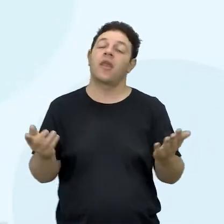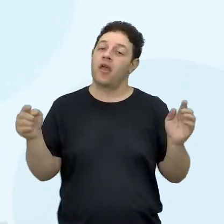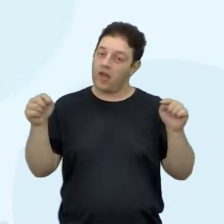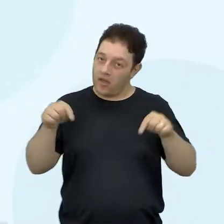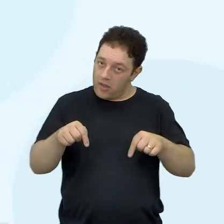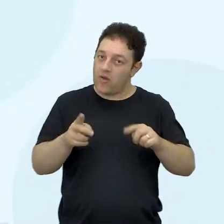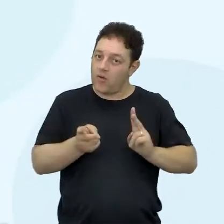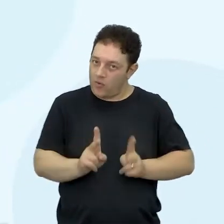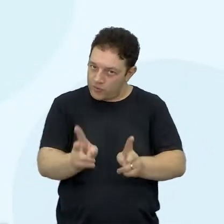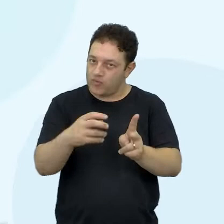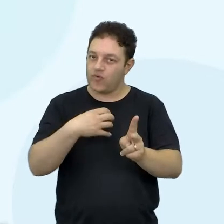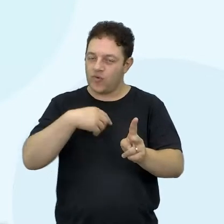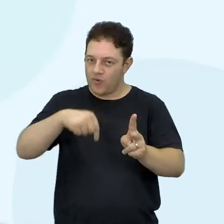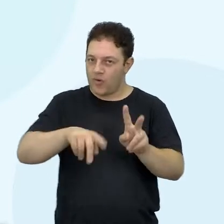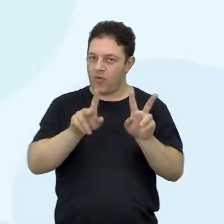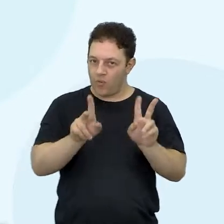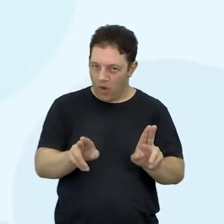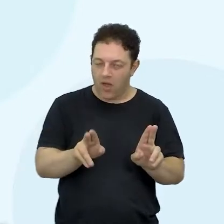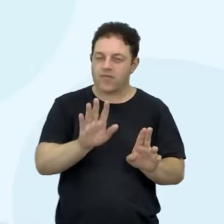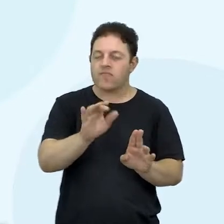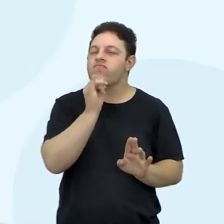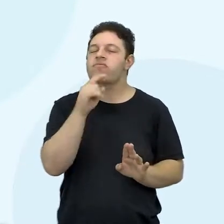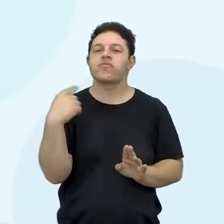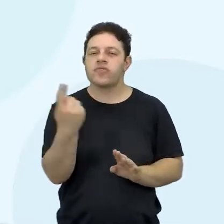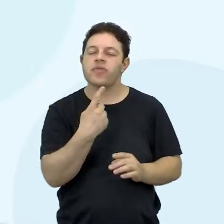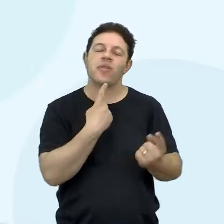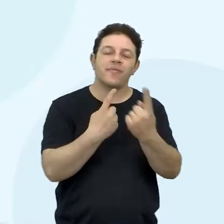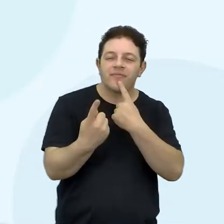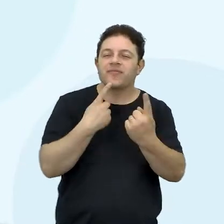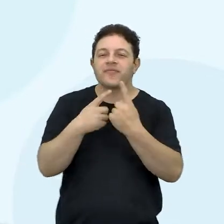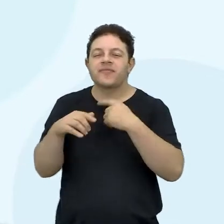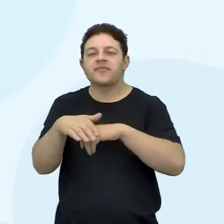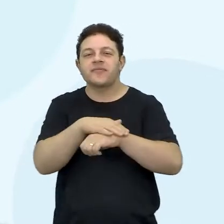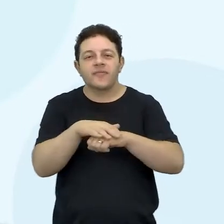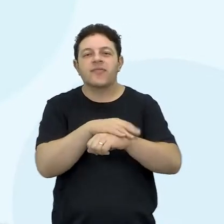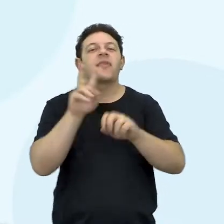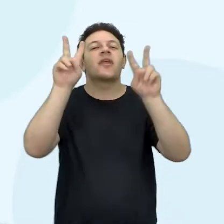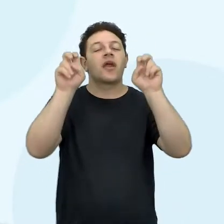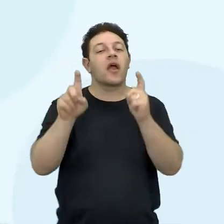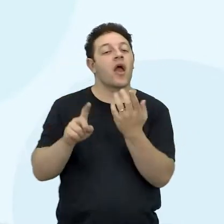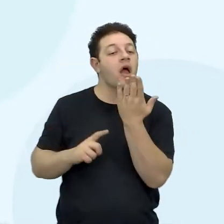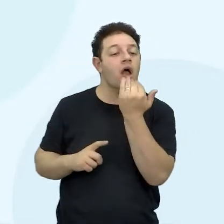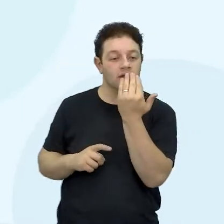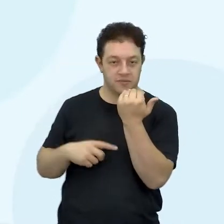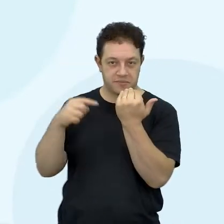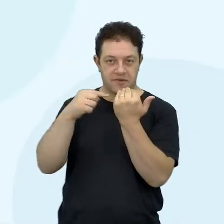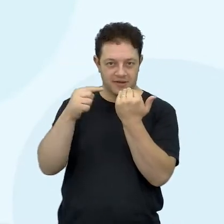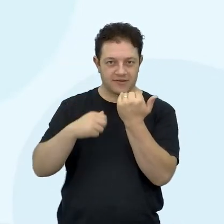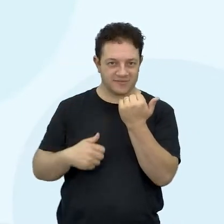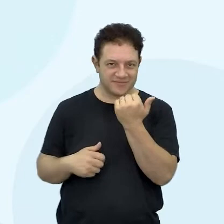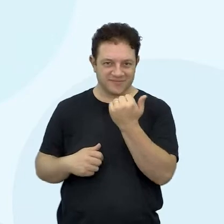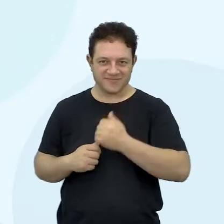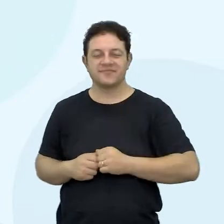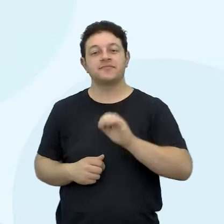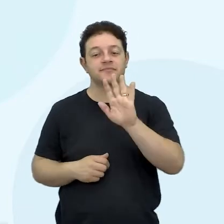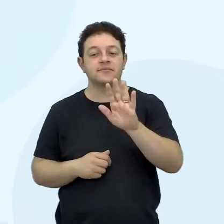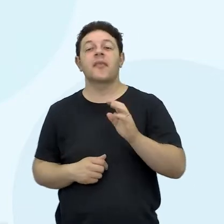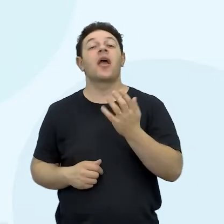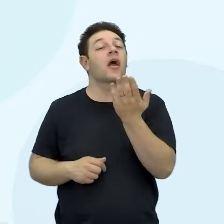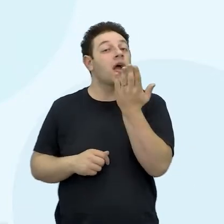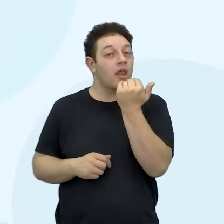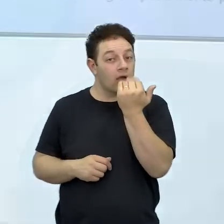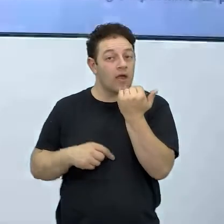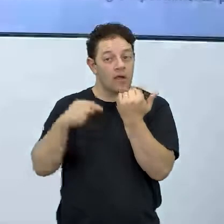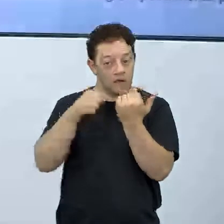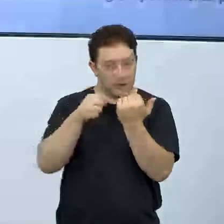essa perspectiva, a gente vai então falar um pouquinho a respeito da alimentação. Aliás, né, a